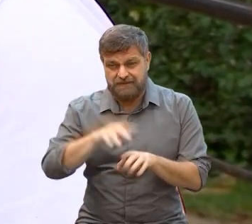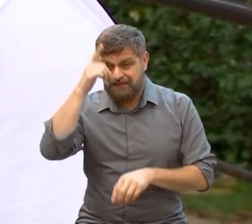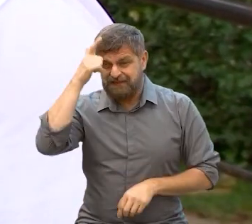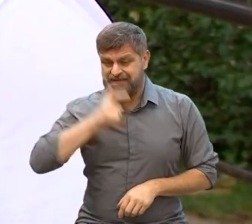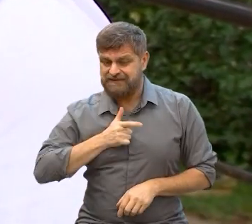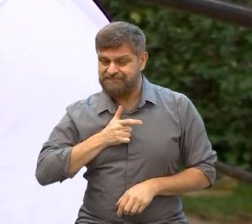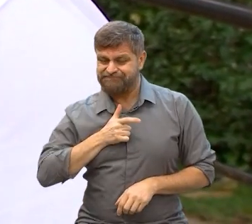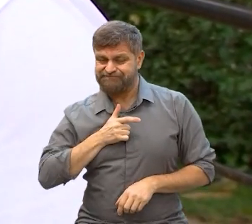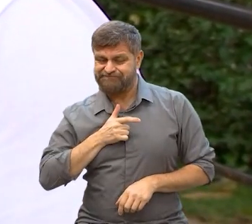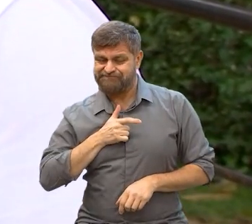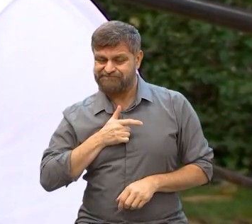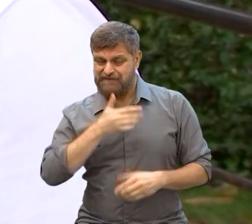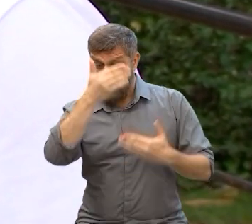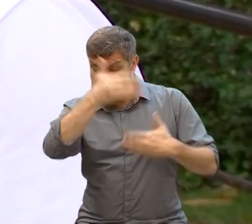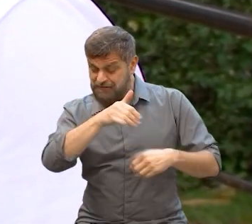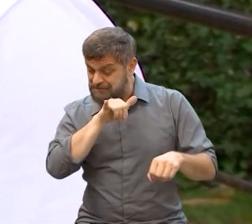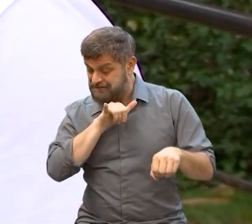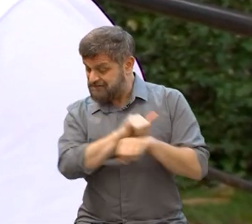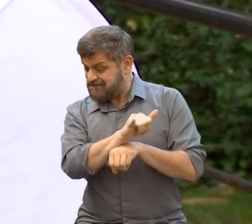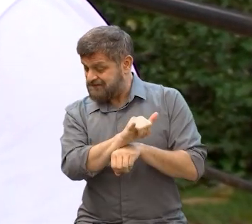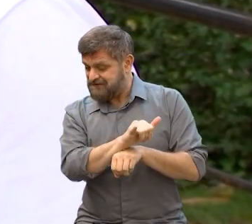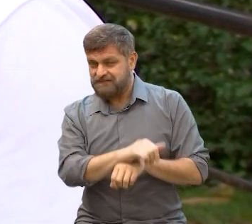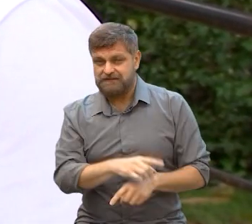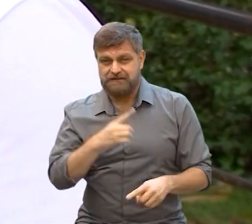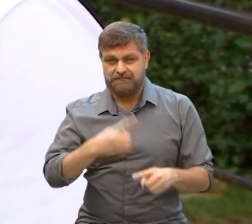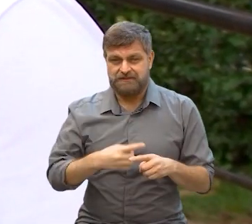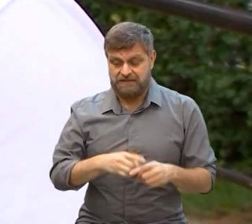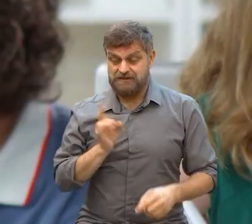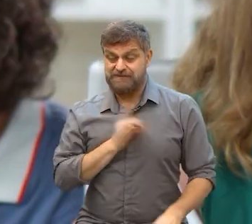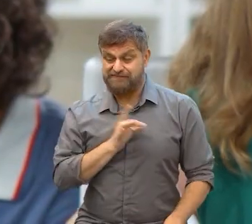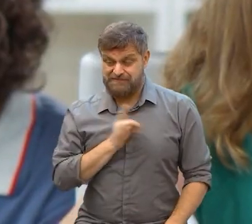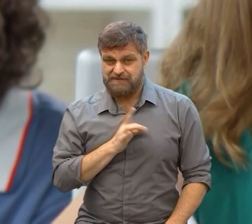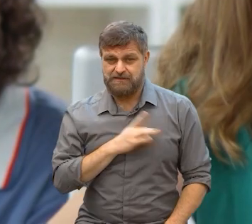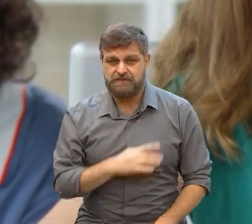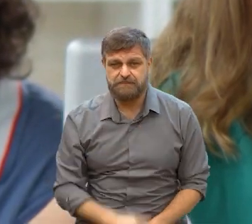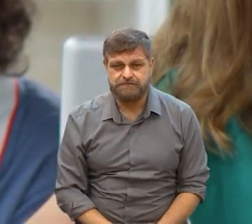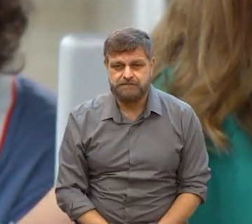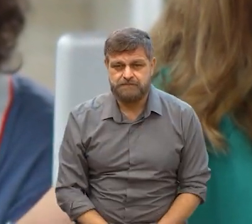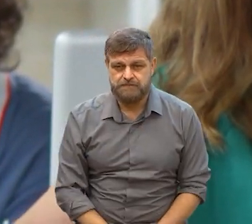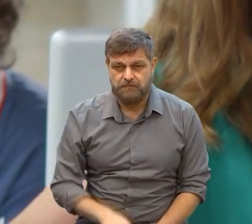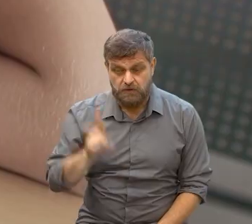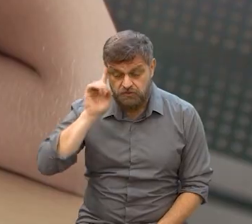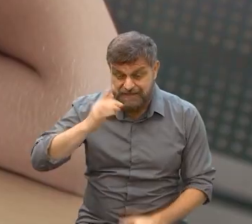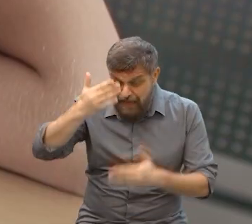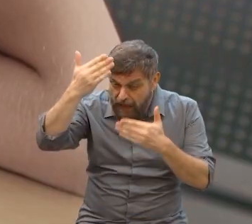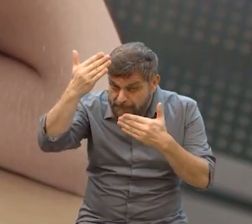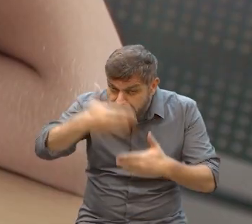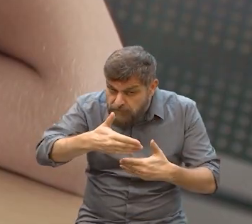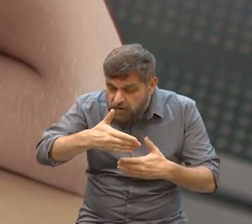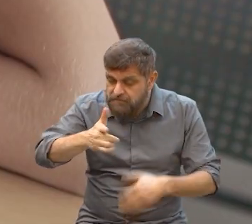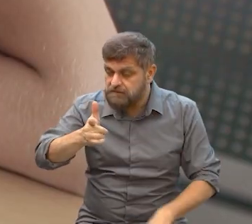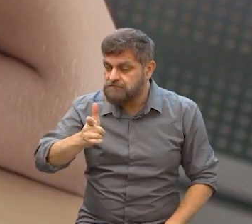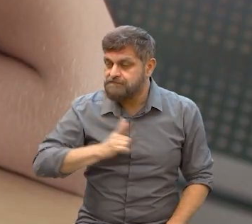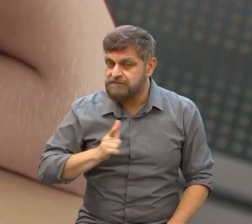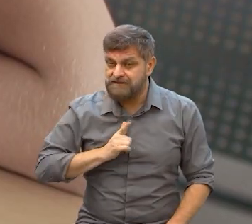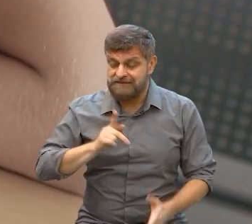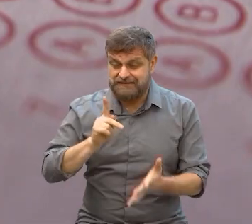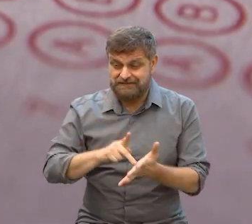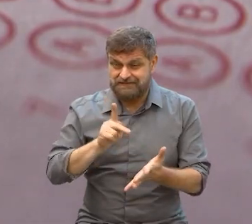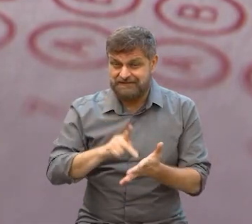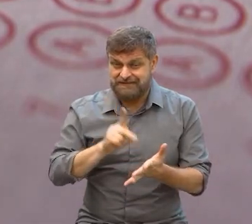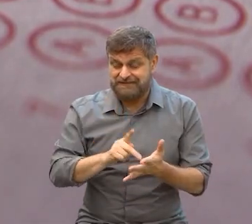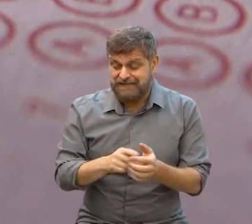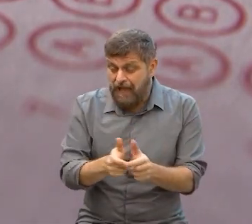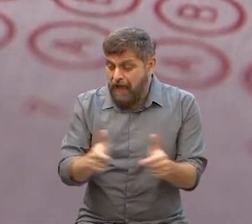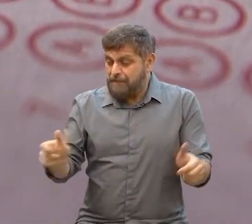vezes deixava de ir na prova por conta desse medo. A prova, geralmente, é mesmo um terror